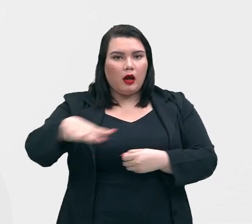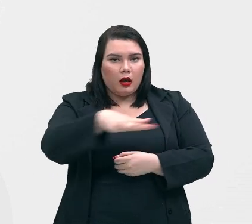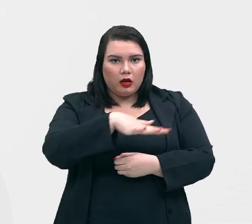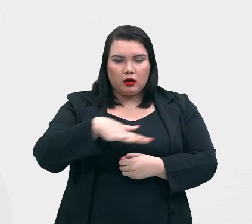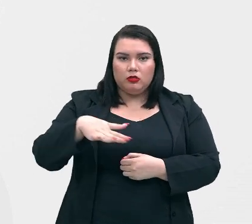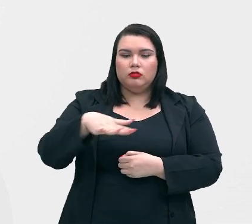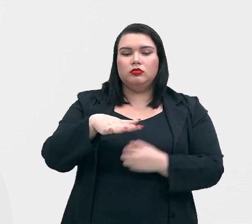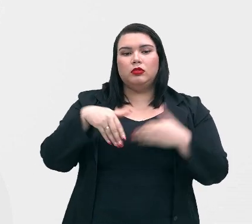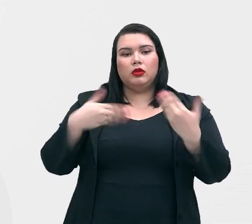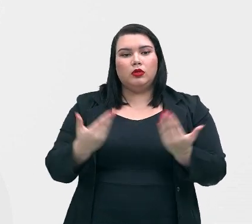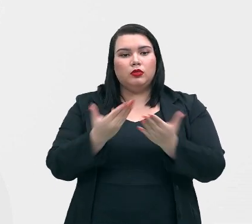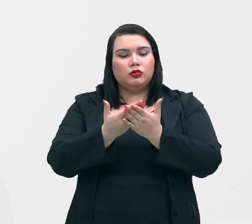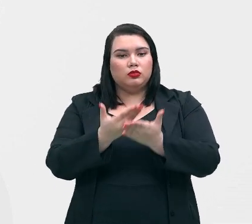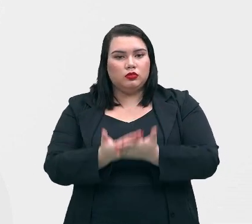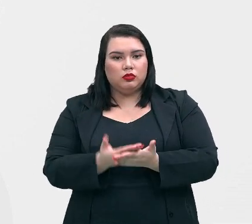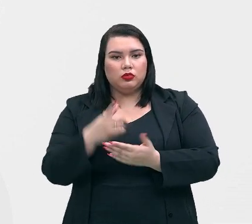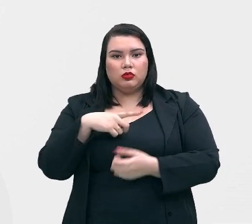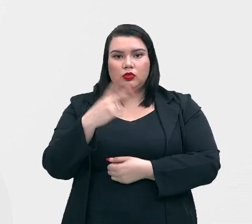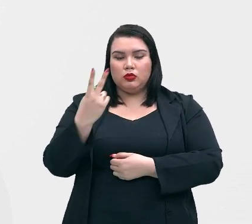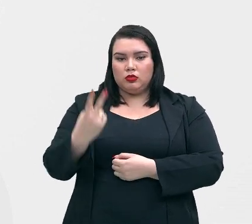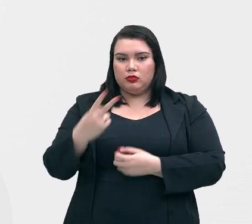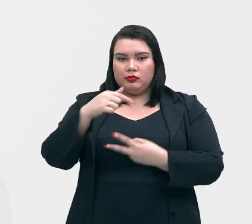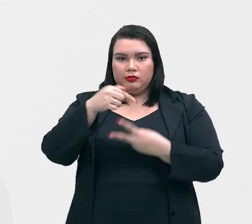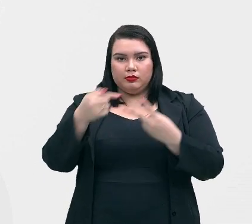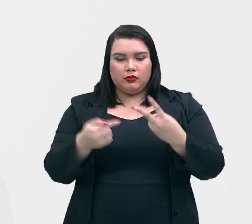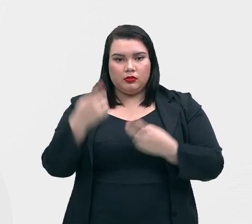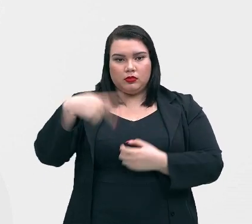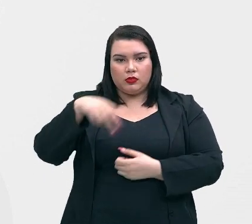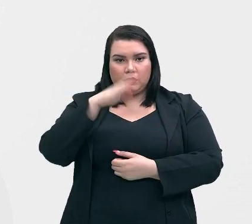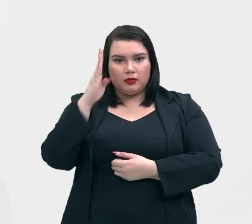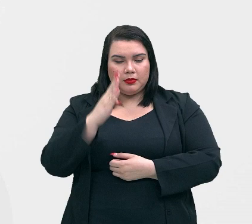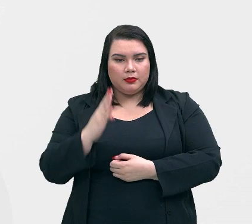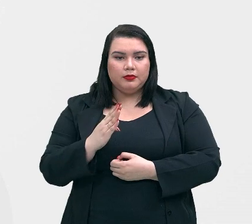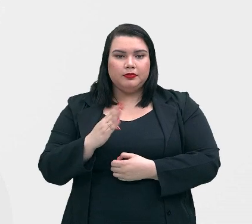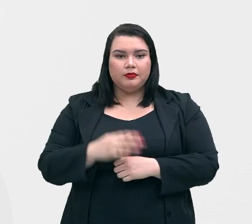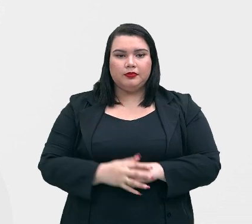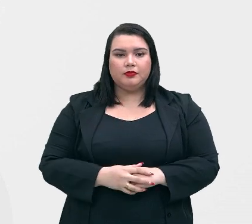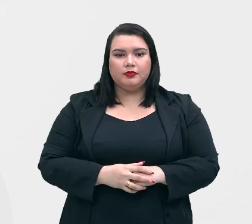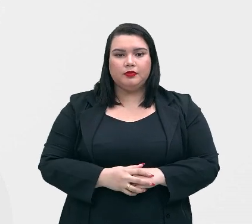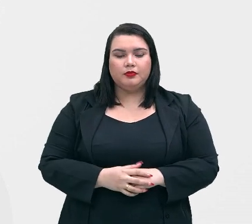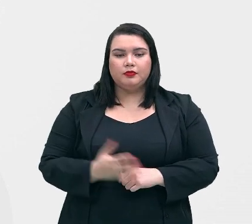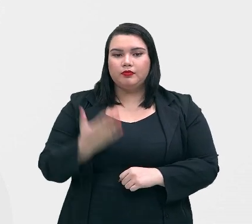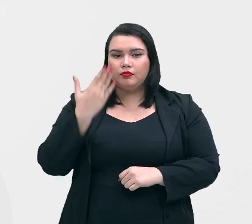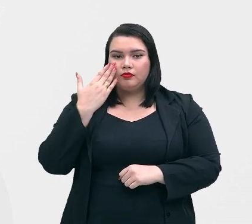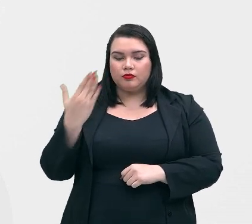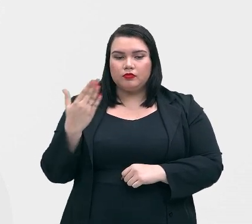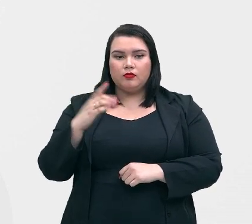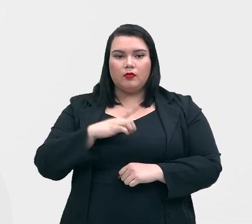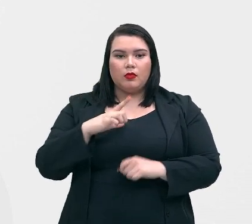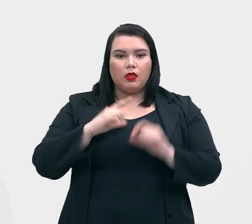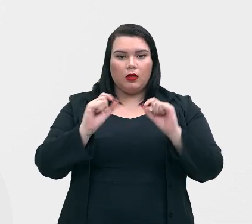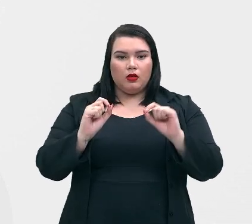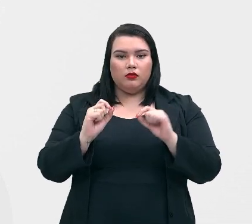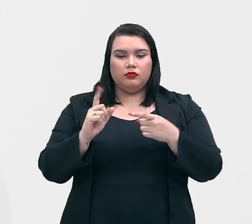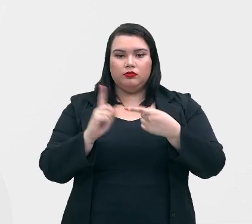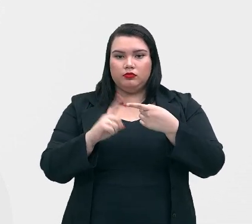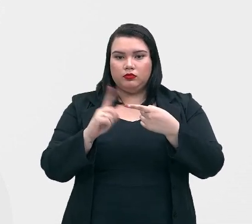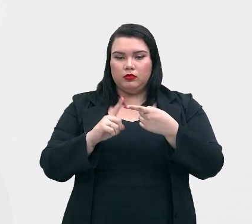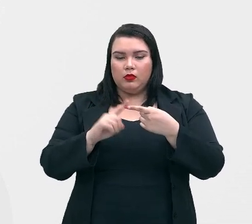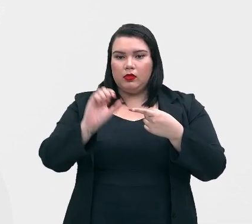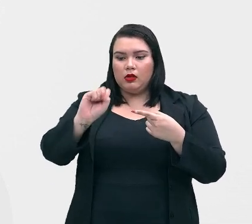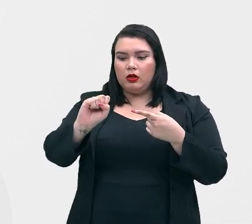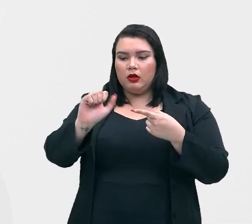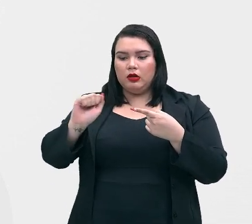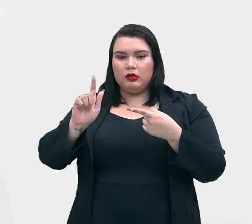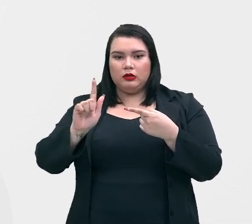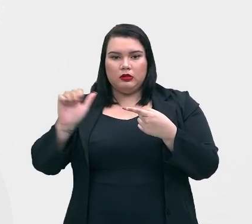nós iremos estudar aí 2 aquíferos aqui no Brasil. Olha só, vamos ter o sistema aquífero